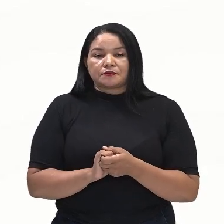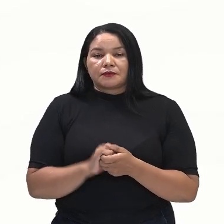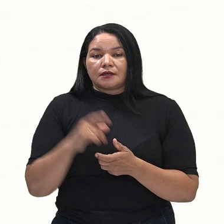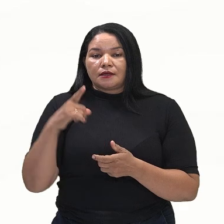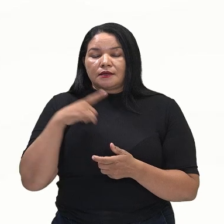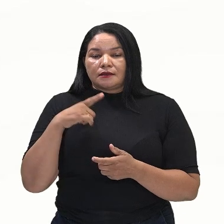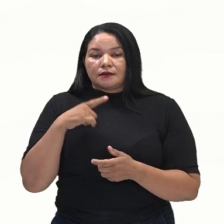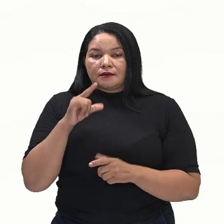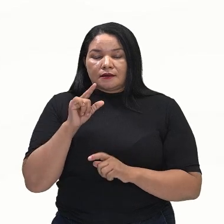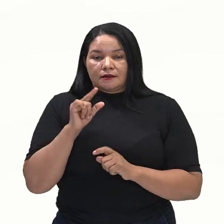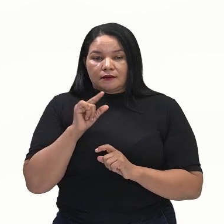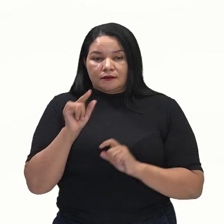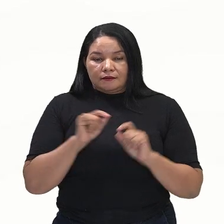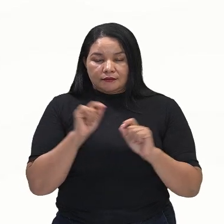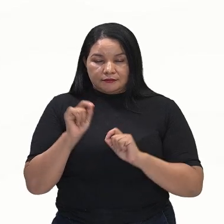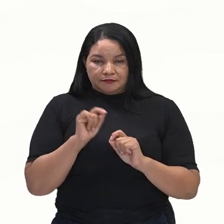para